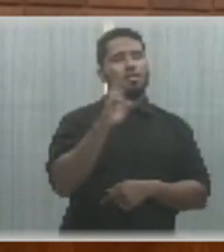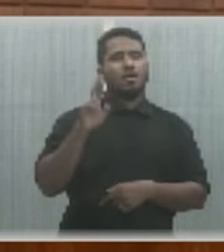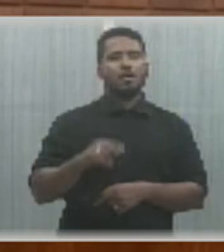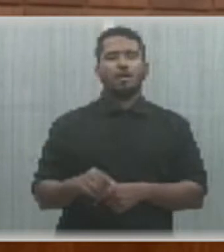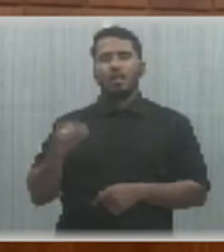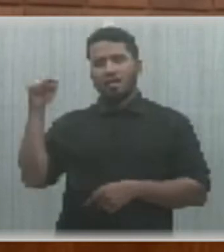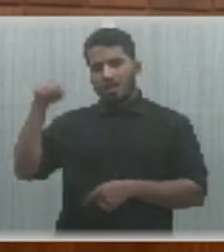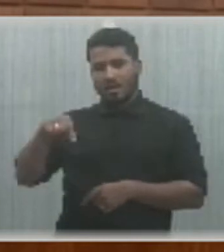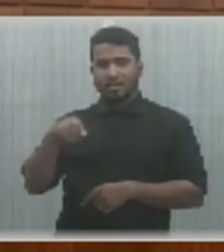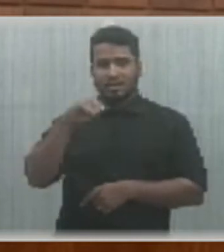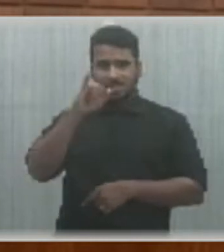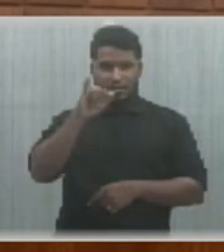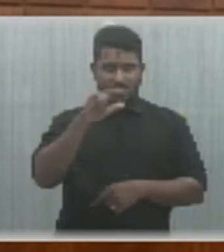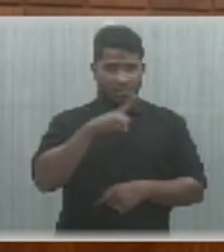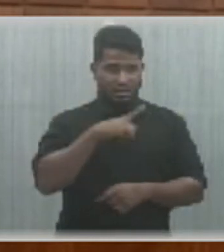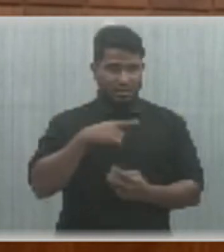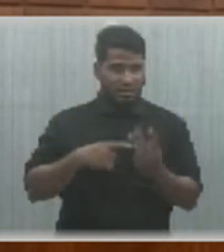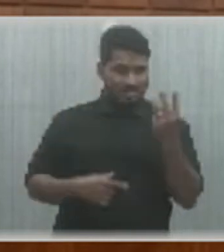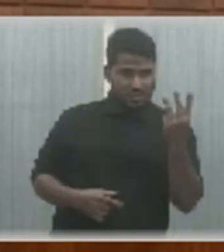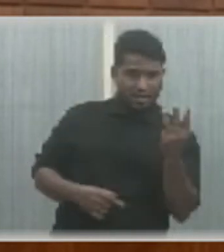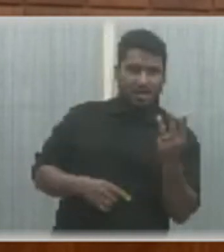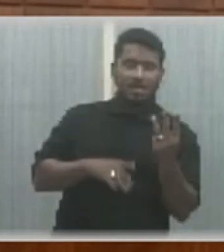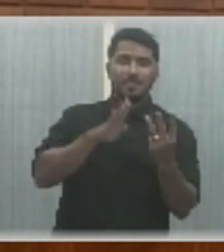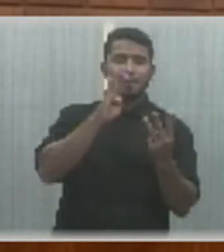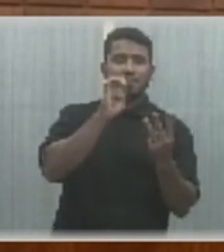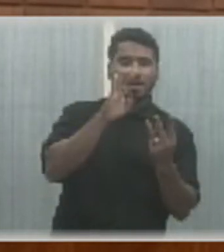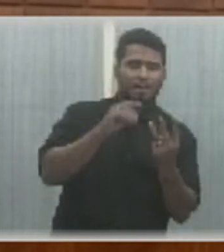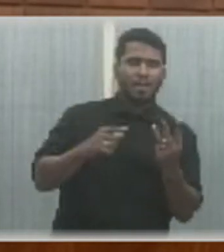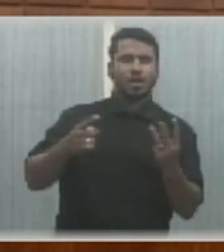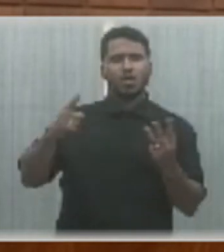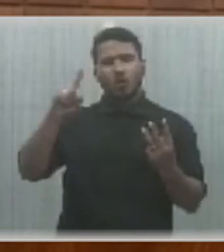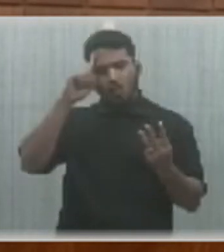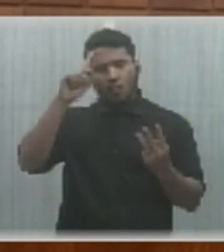tomam, se tiver 3 pacientes por dia,